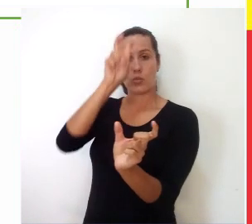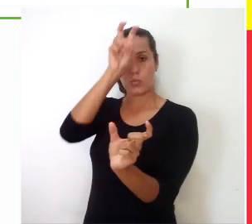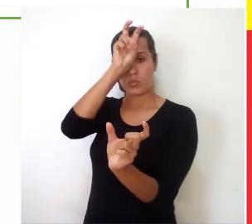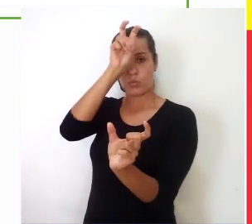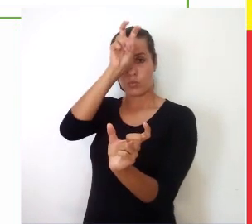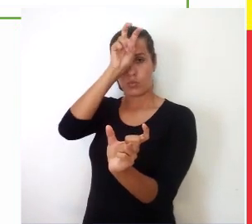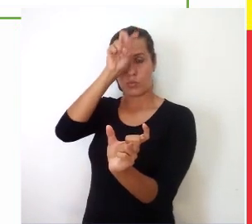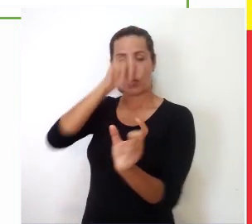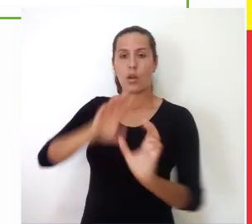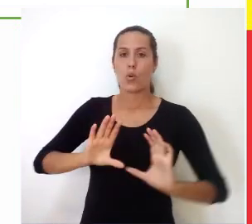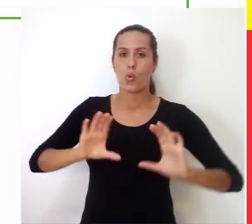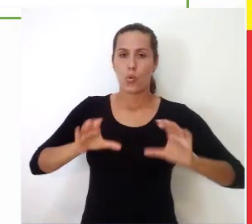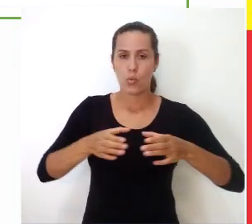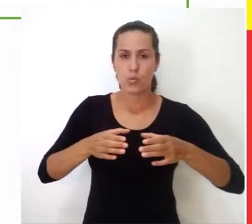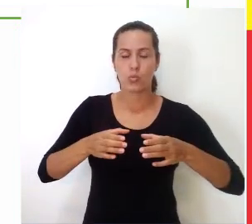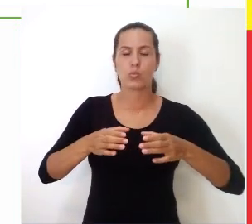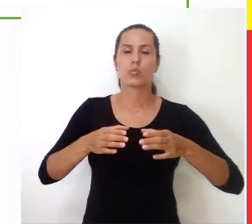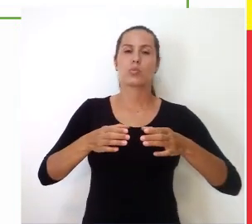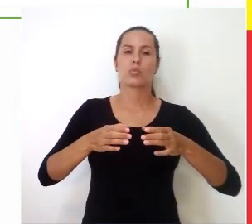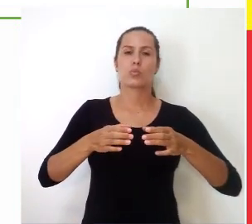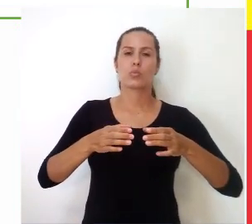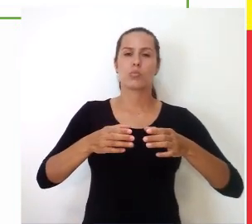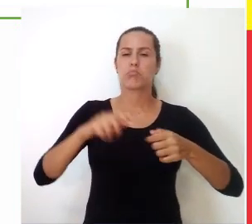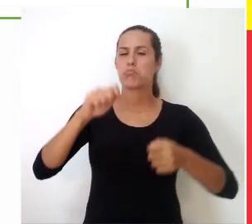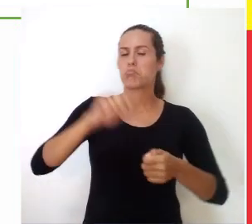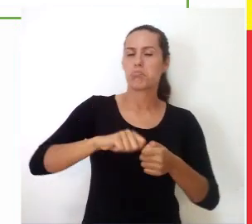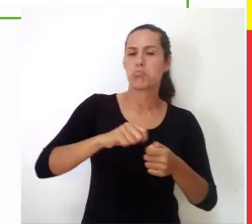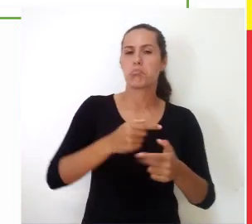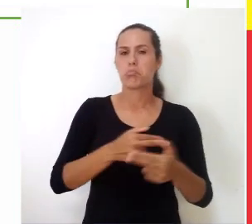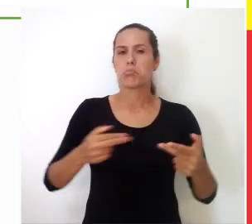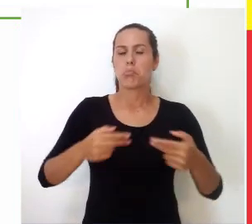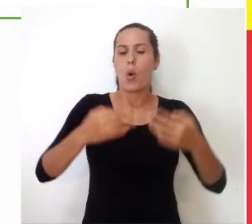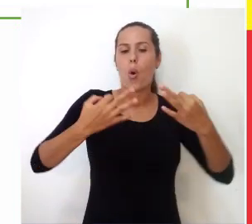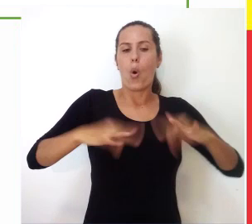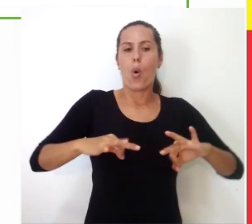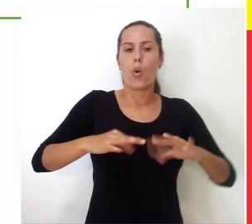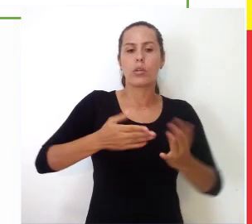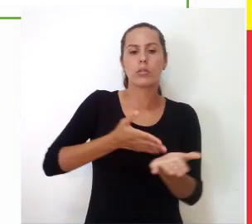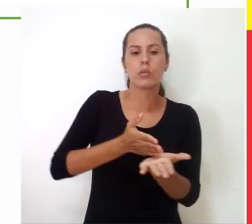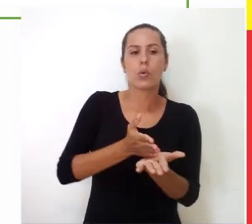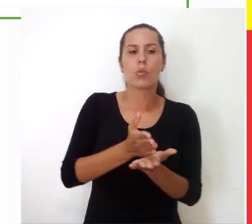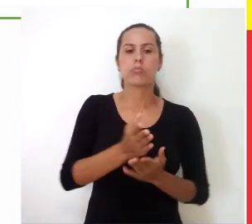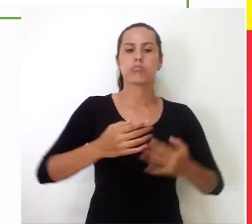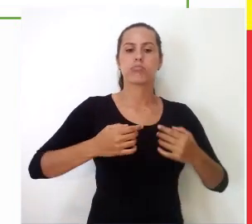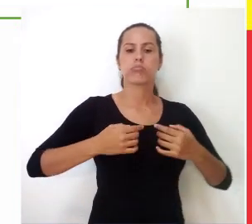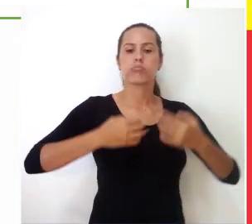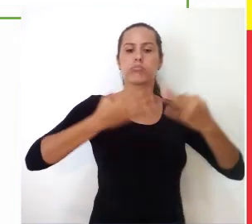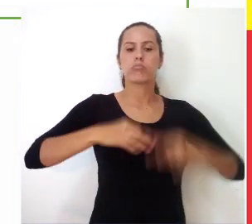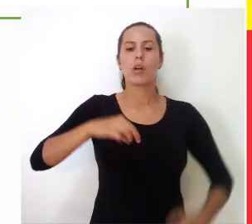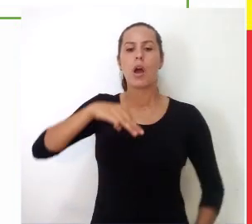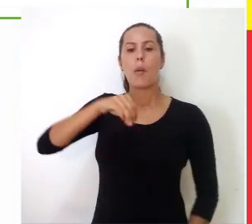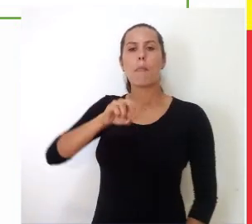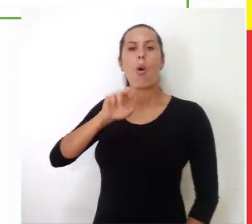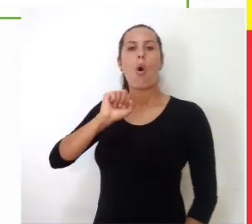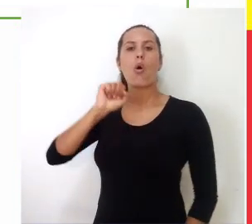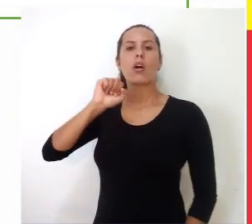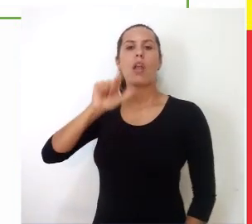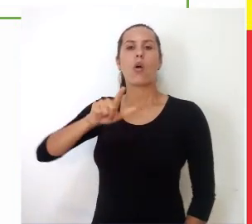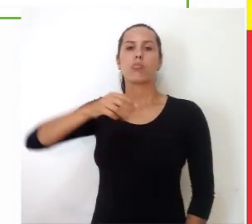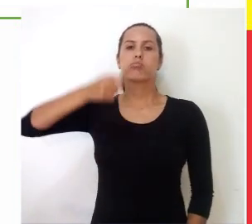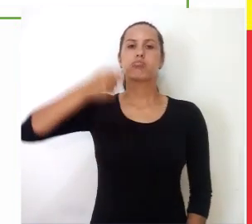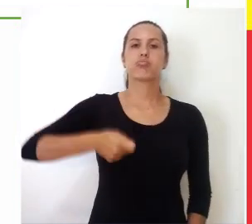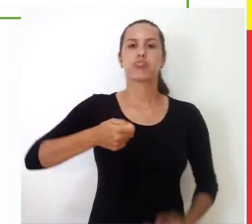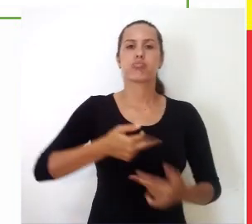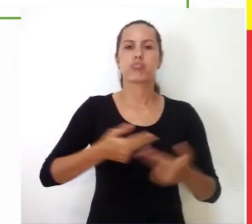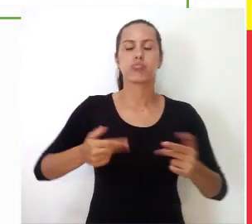Assim, seria um conjunto de regras e preceitos de ordem valorativa e moral de um indivíduo, de um